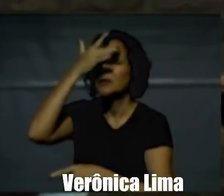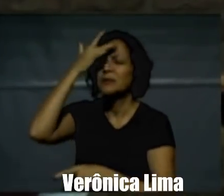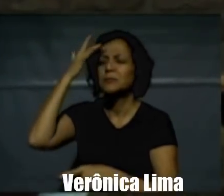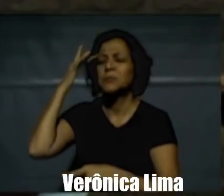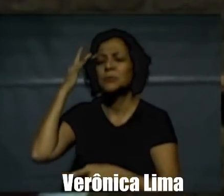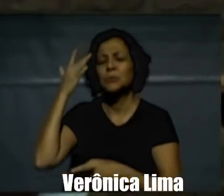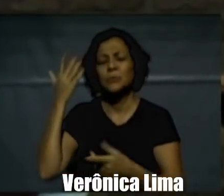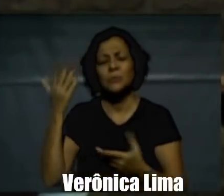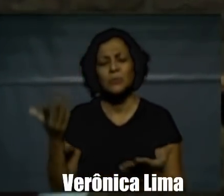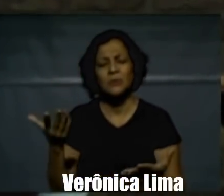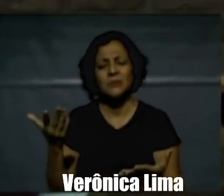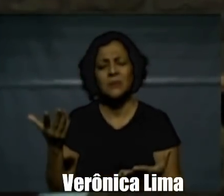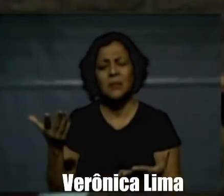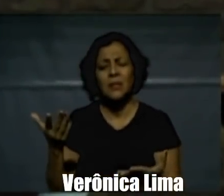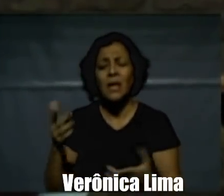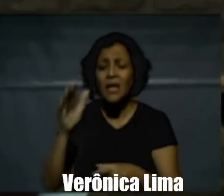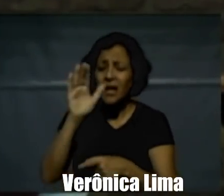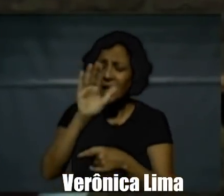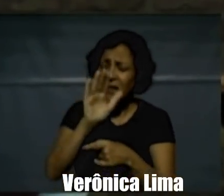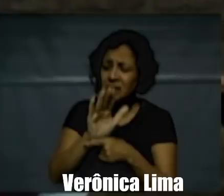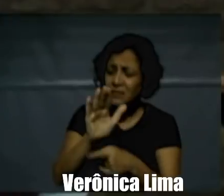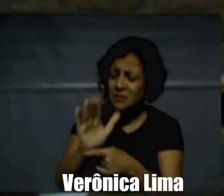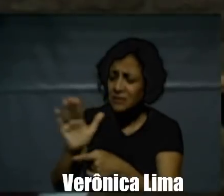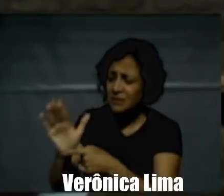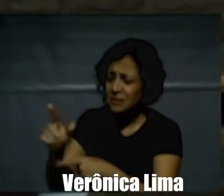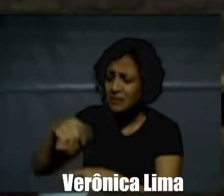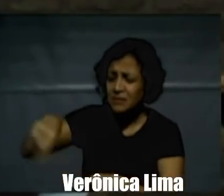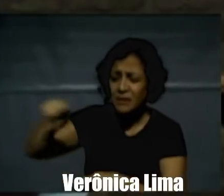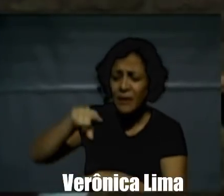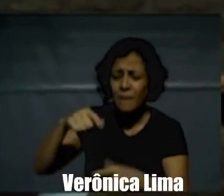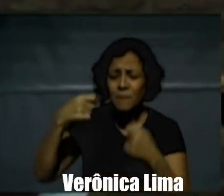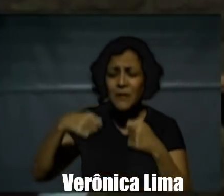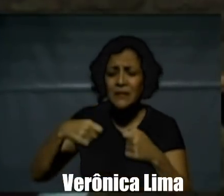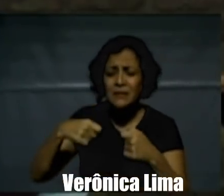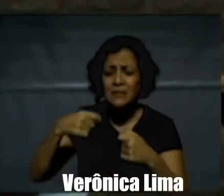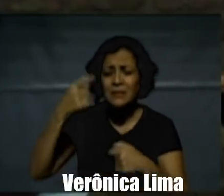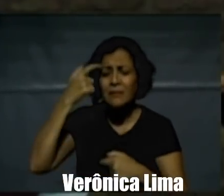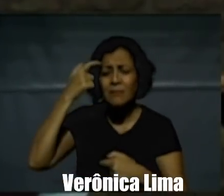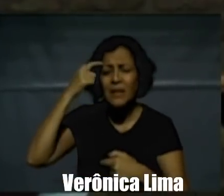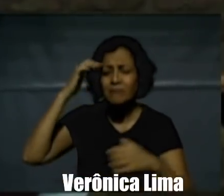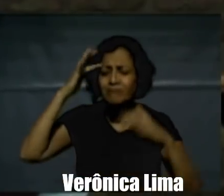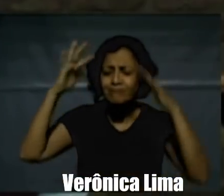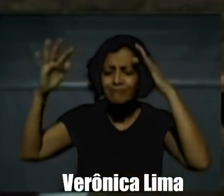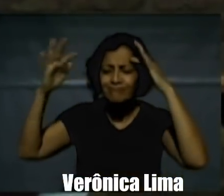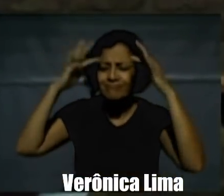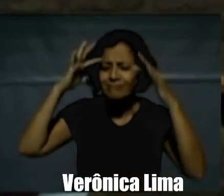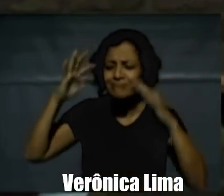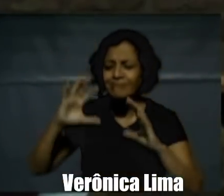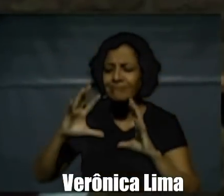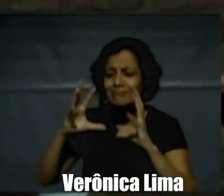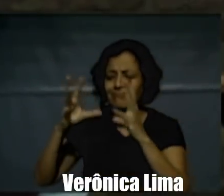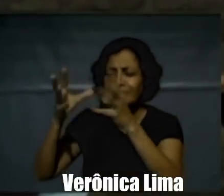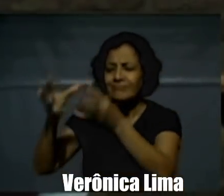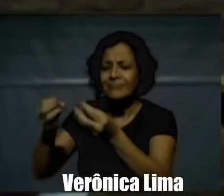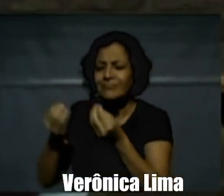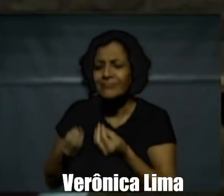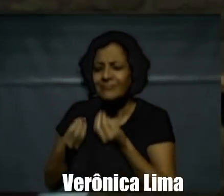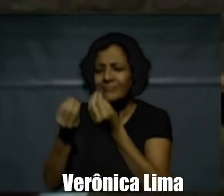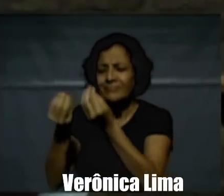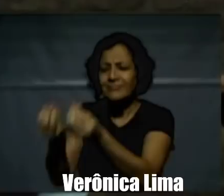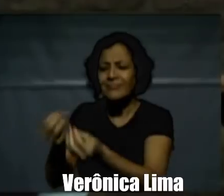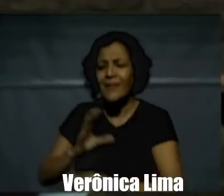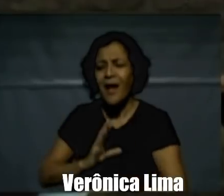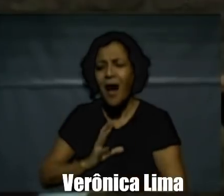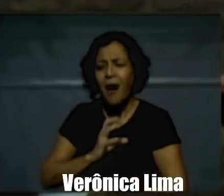Que eles possam receber de nós o amor, o carinho, a